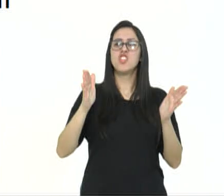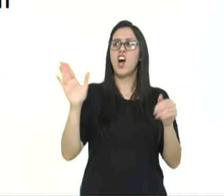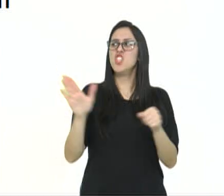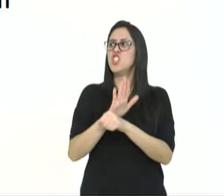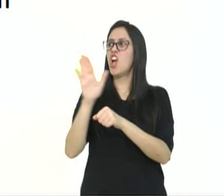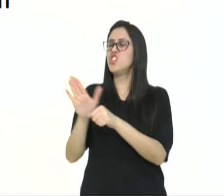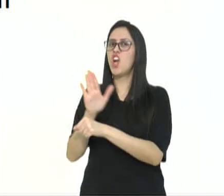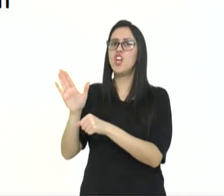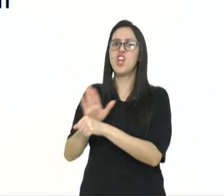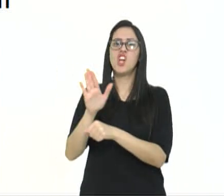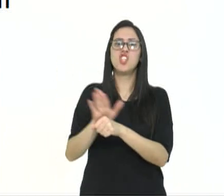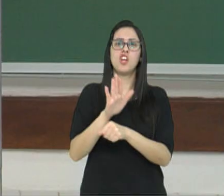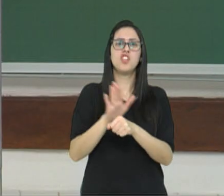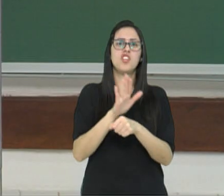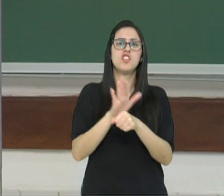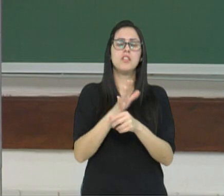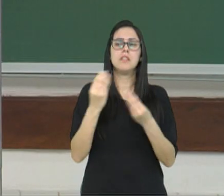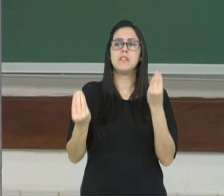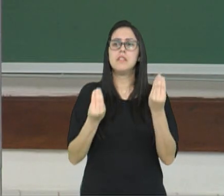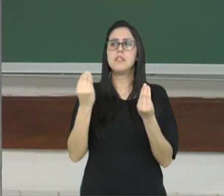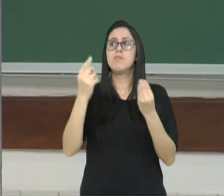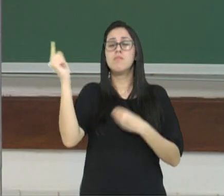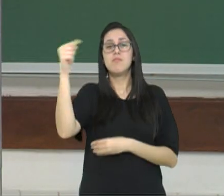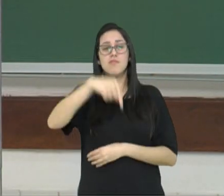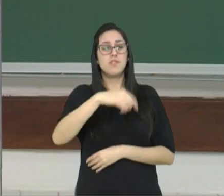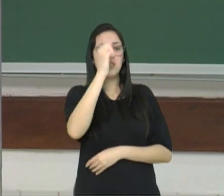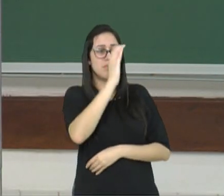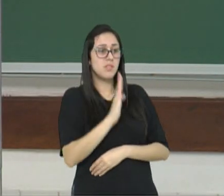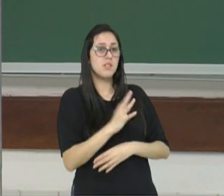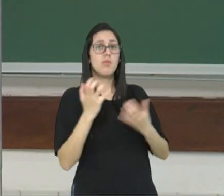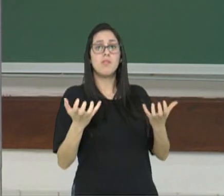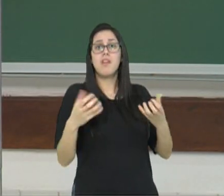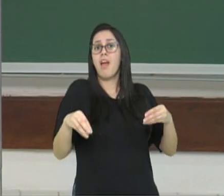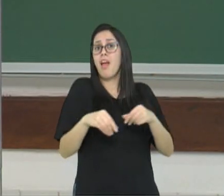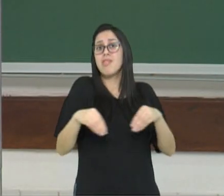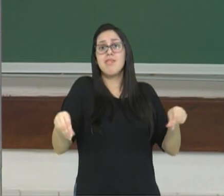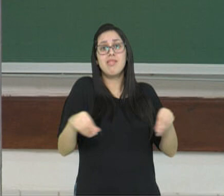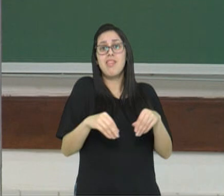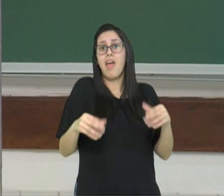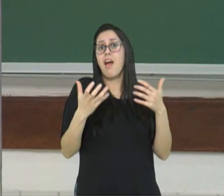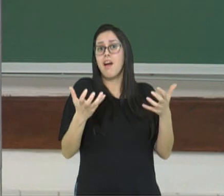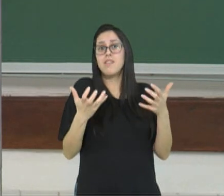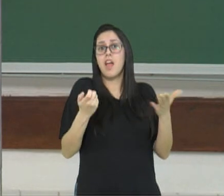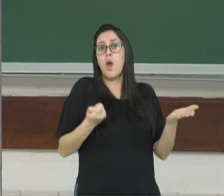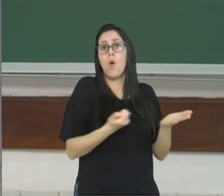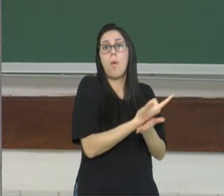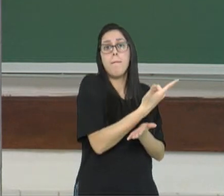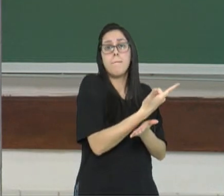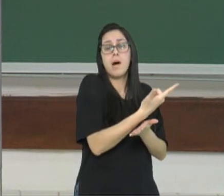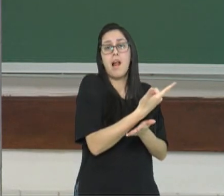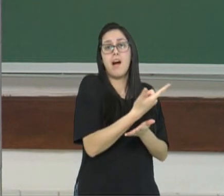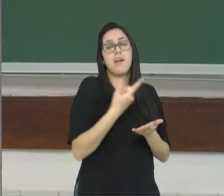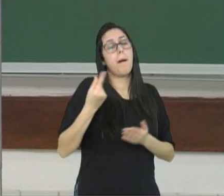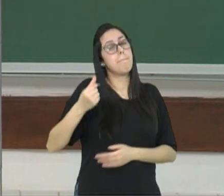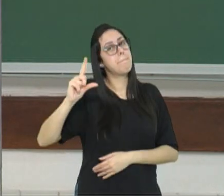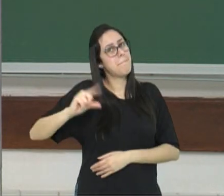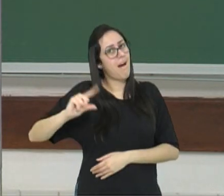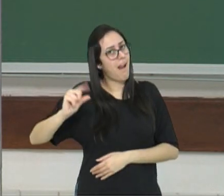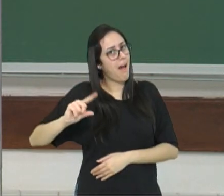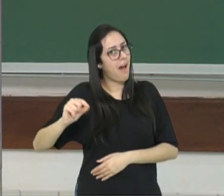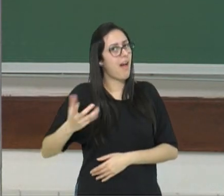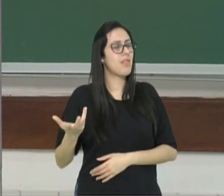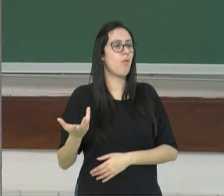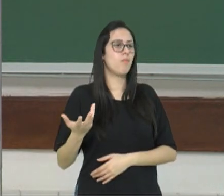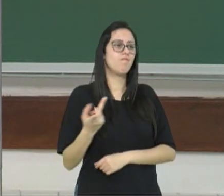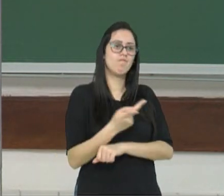muitos proprietários e eles vieram aqui esperançosos que eles pudessem comprar novas terras, um pouco mais baratas,